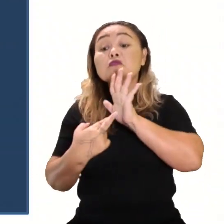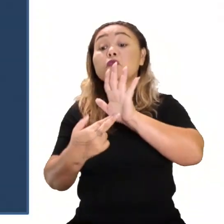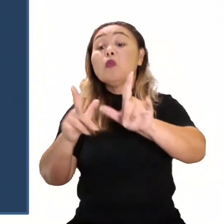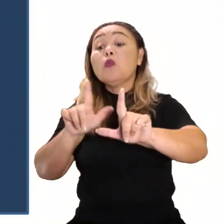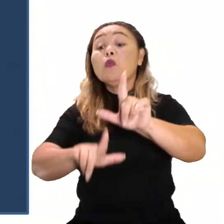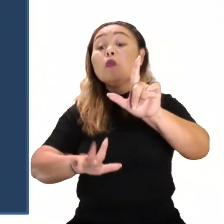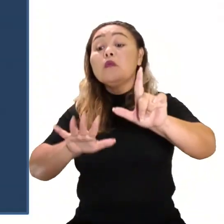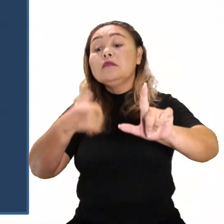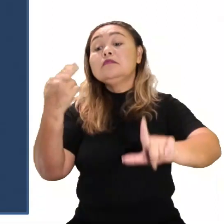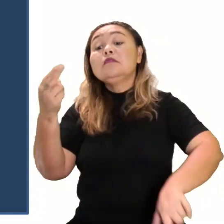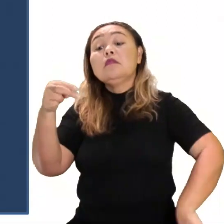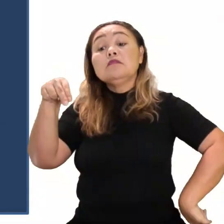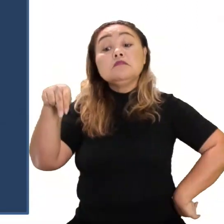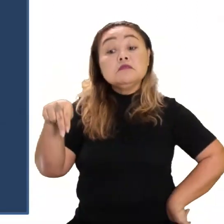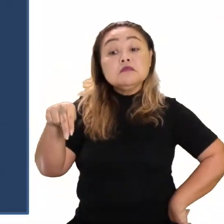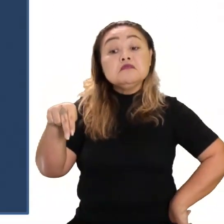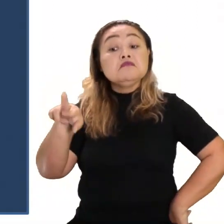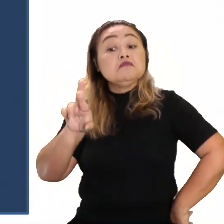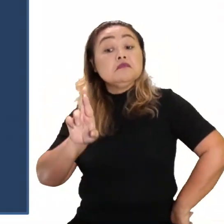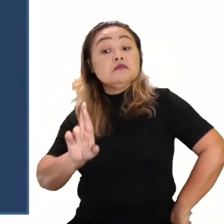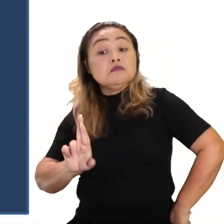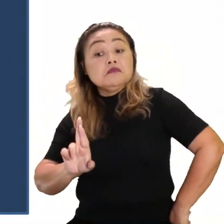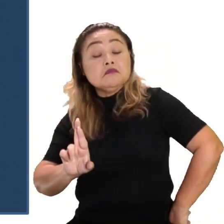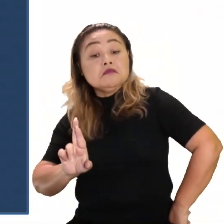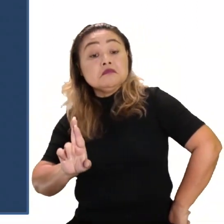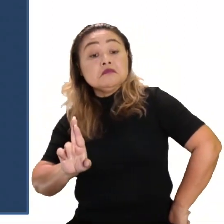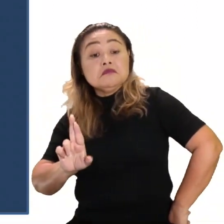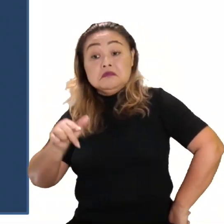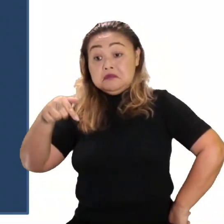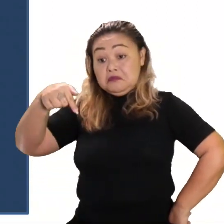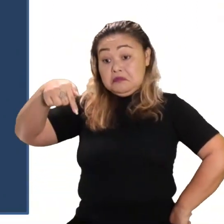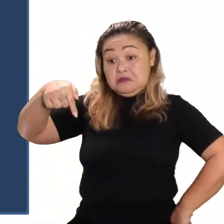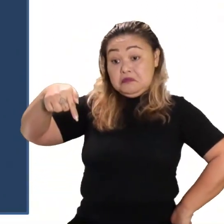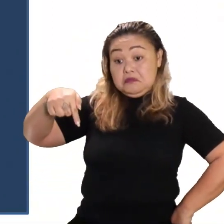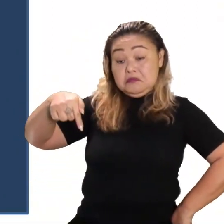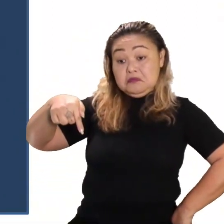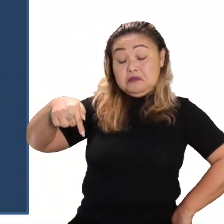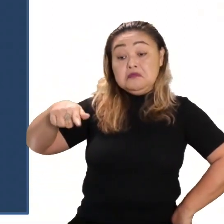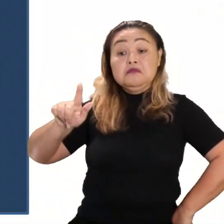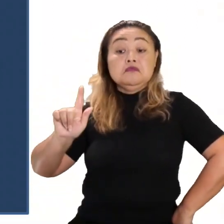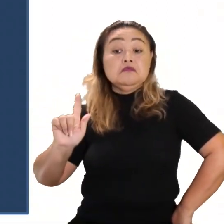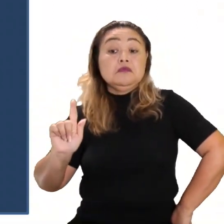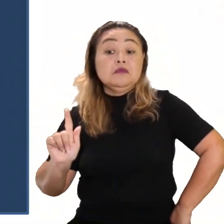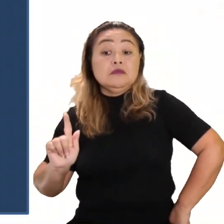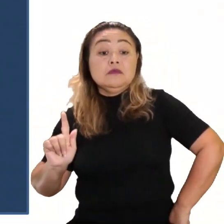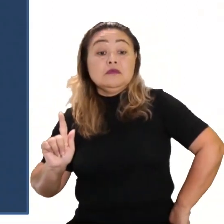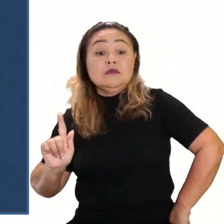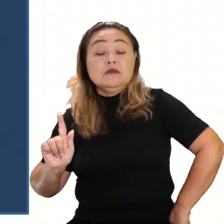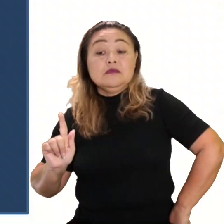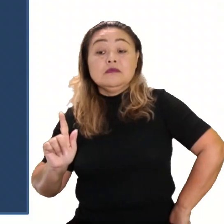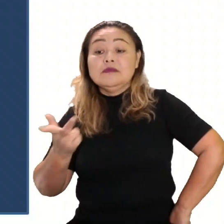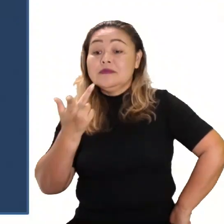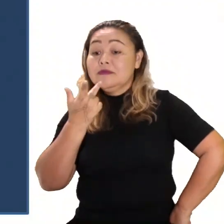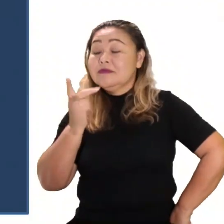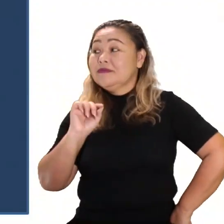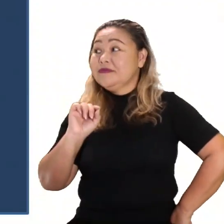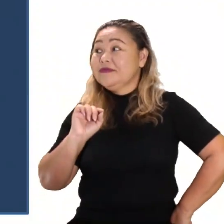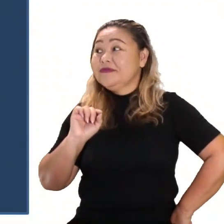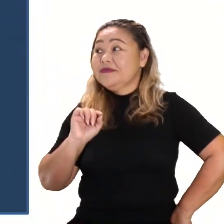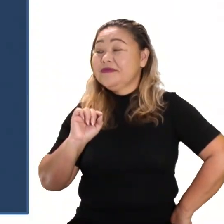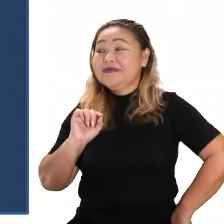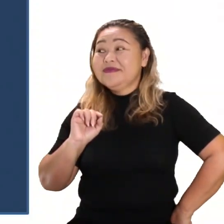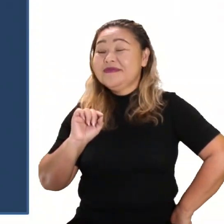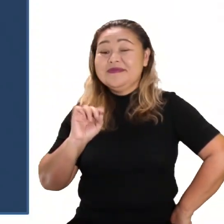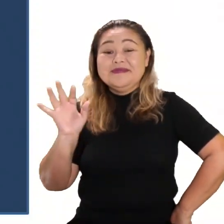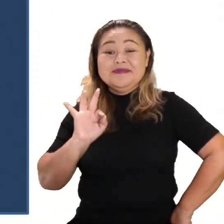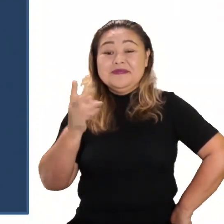por N, R, Ainda bem que não falei, hein? Q ou G. Você não falou o quê? Eu